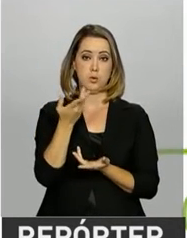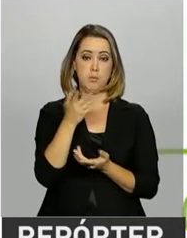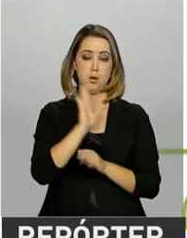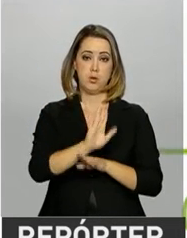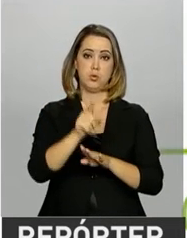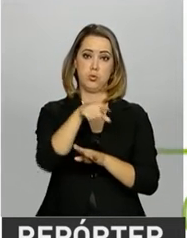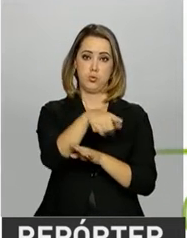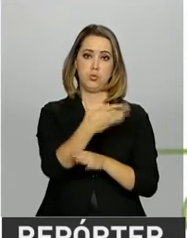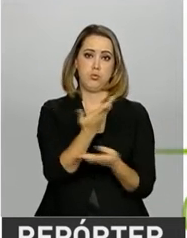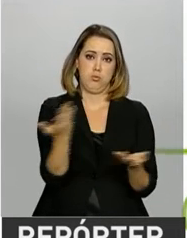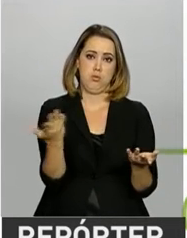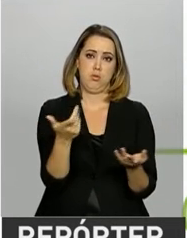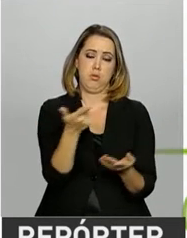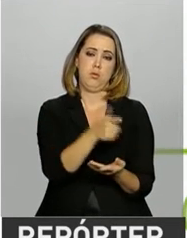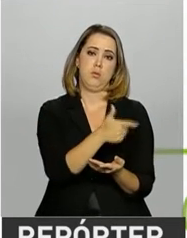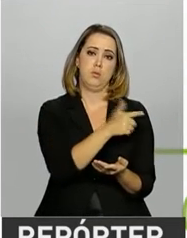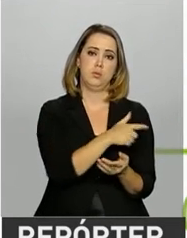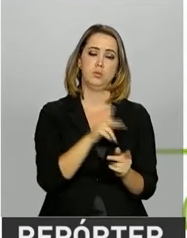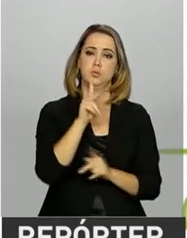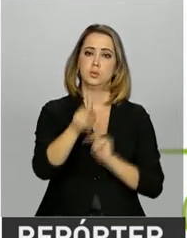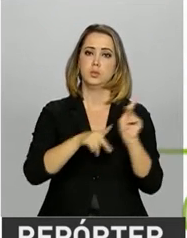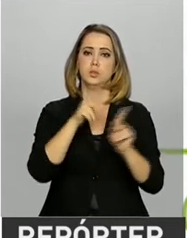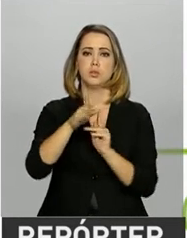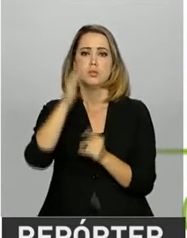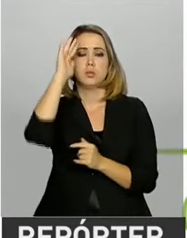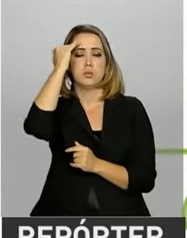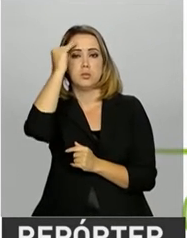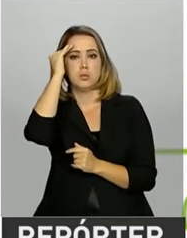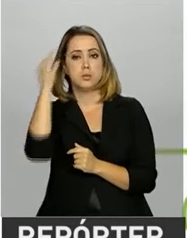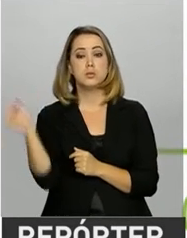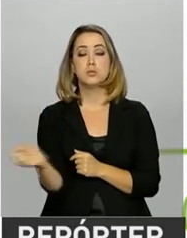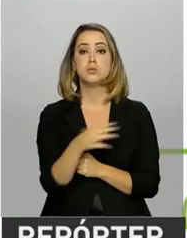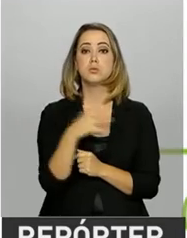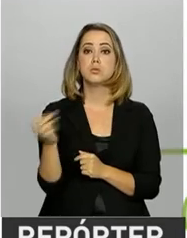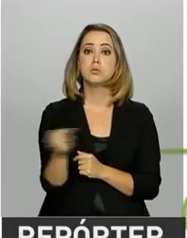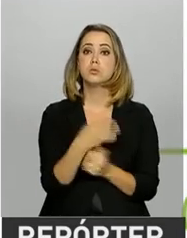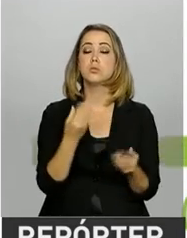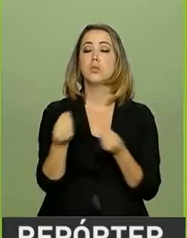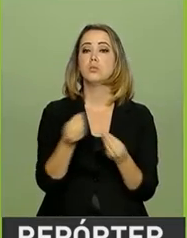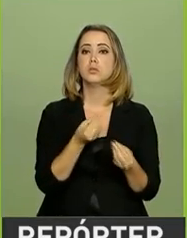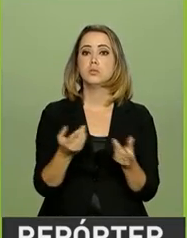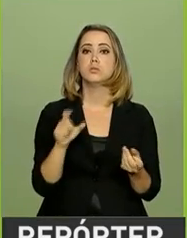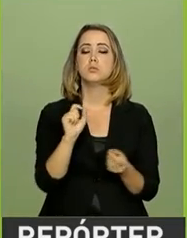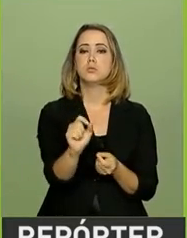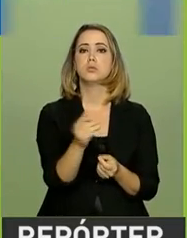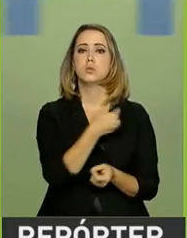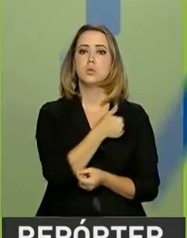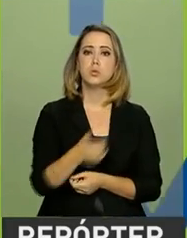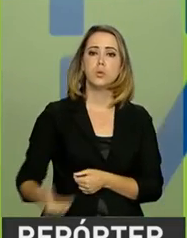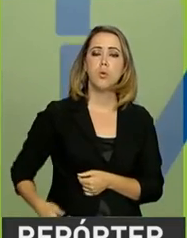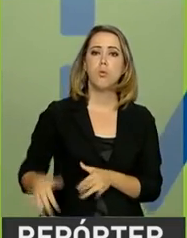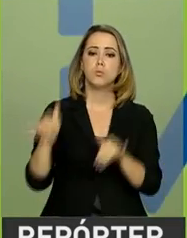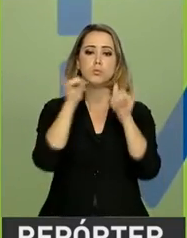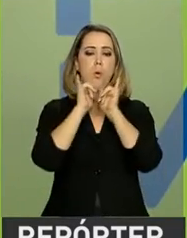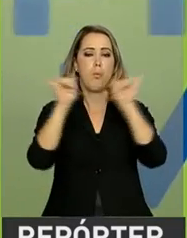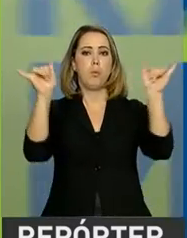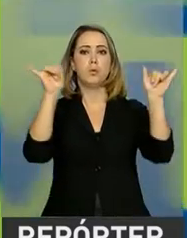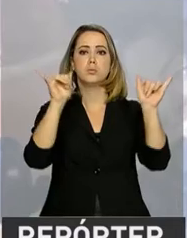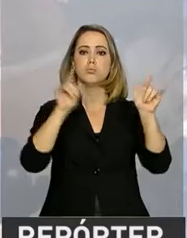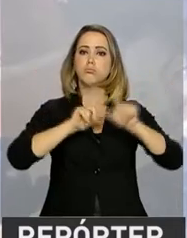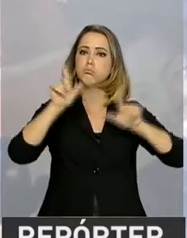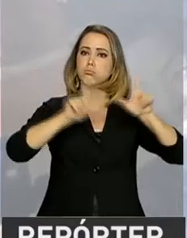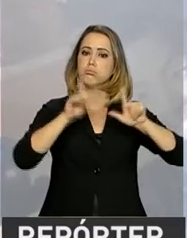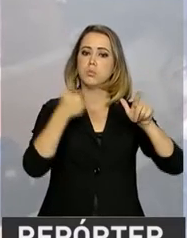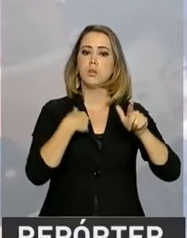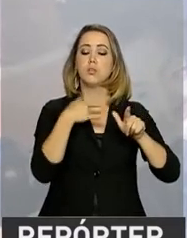a felina e o restante da população a entender as novas condições gerais de transporte aéreo o governo lançou uma campanha com